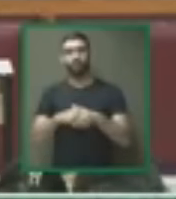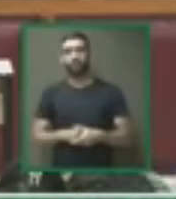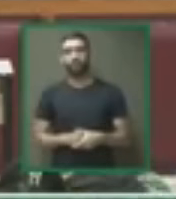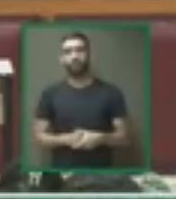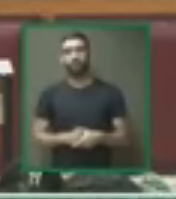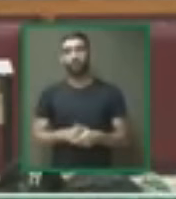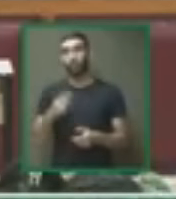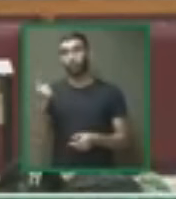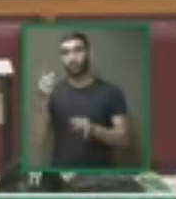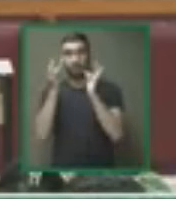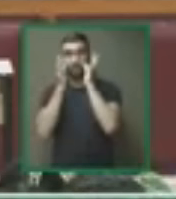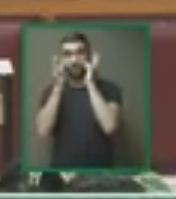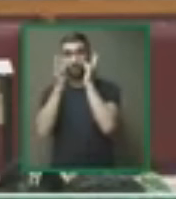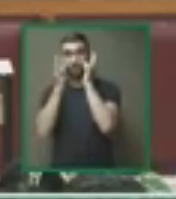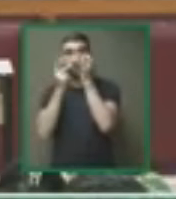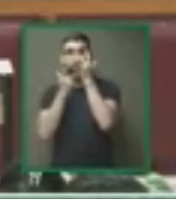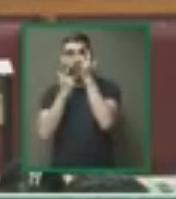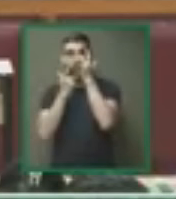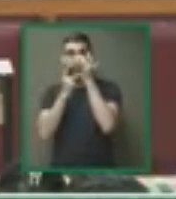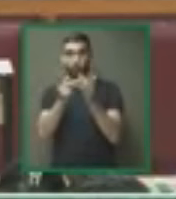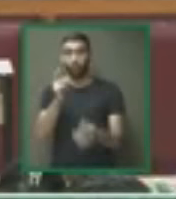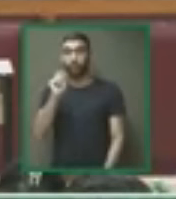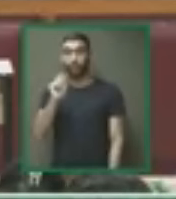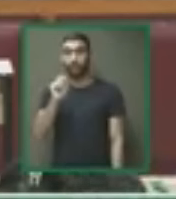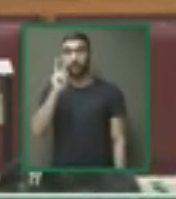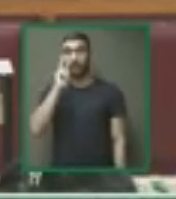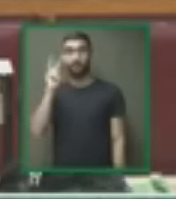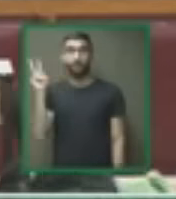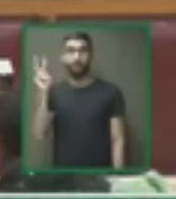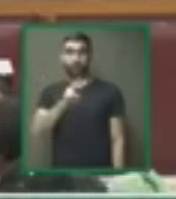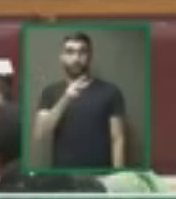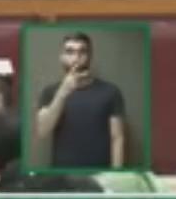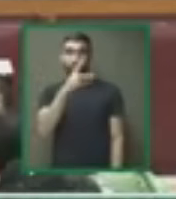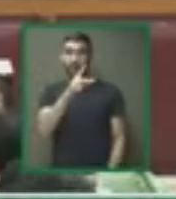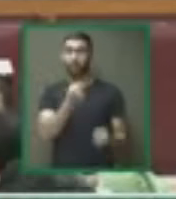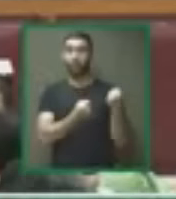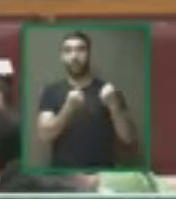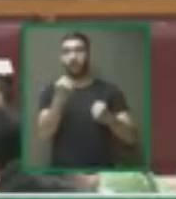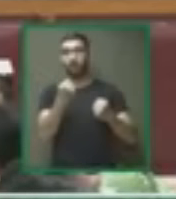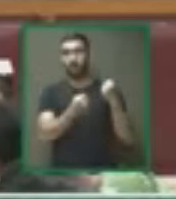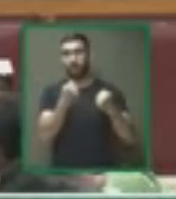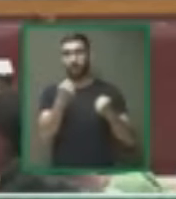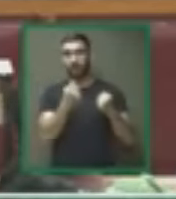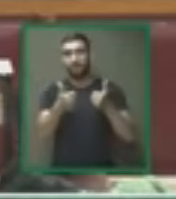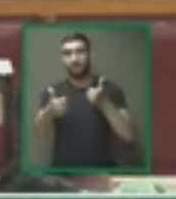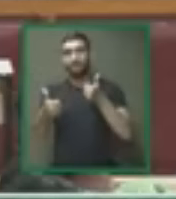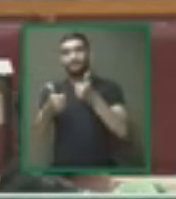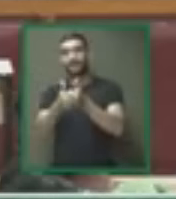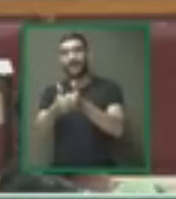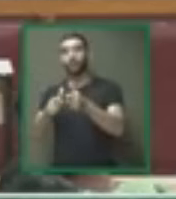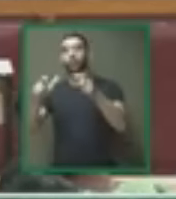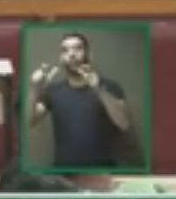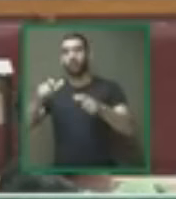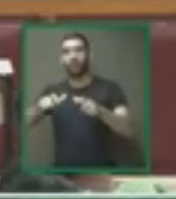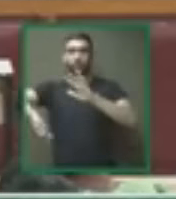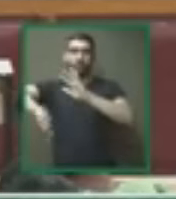Uma testemunha disse que viu o seu carro às proximidades do local